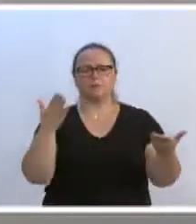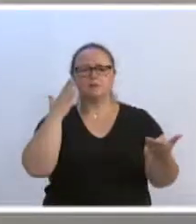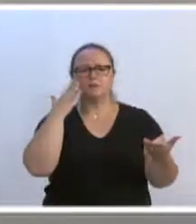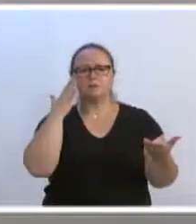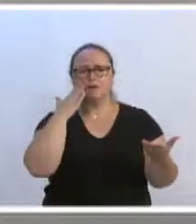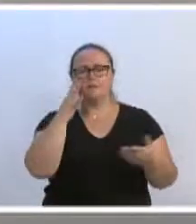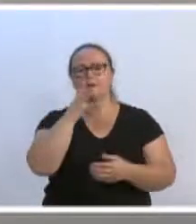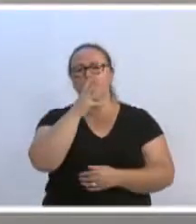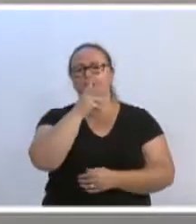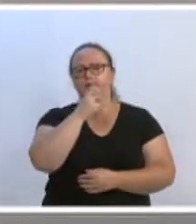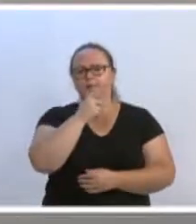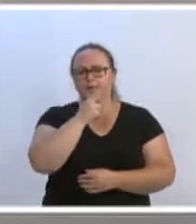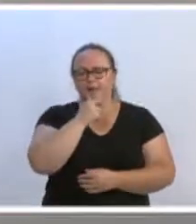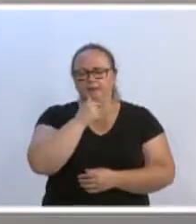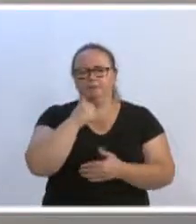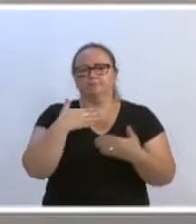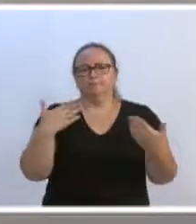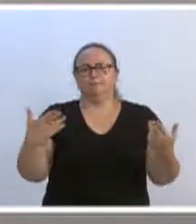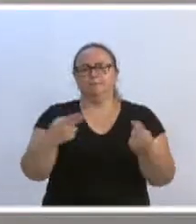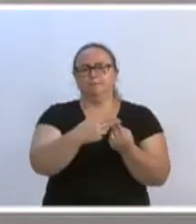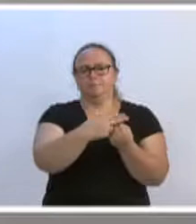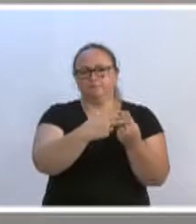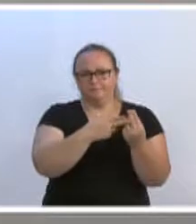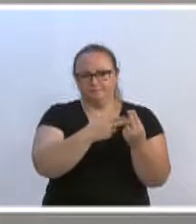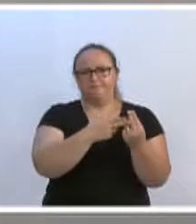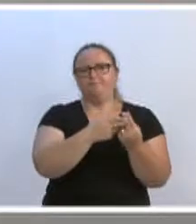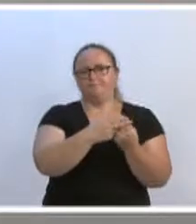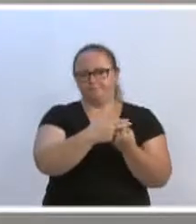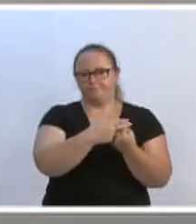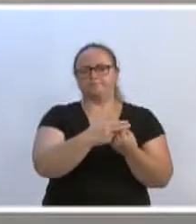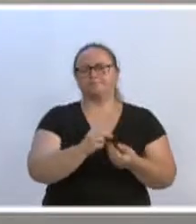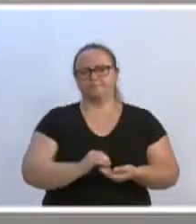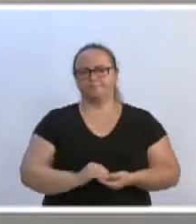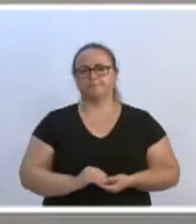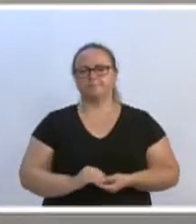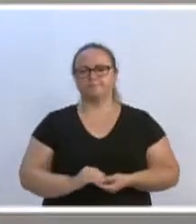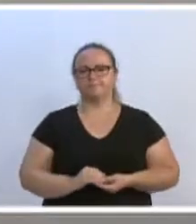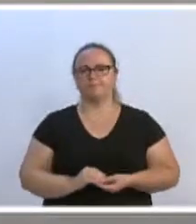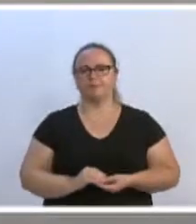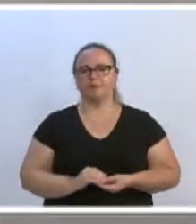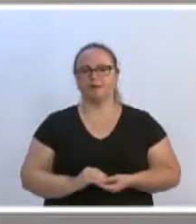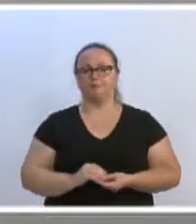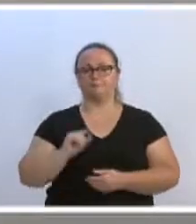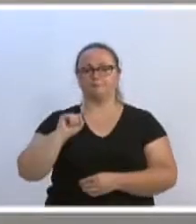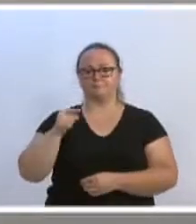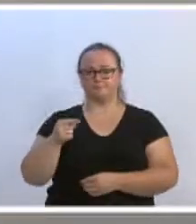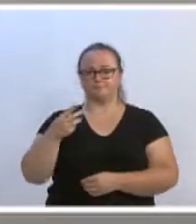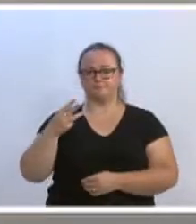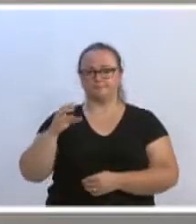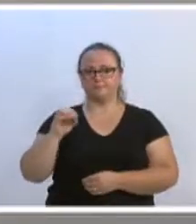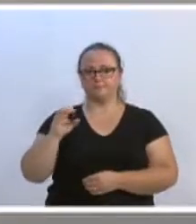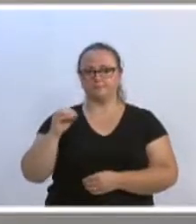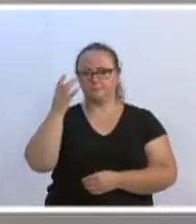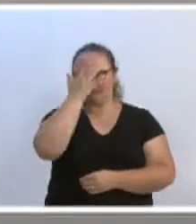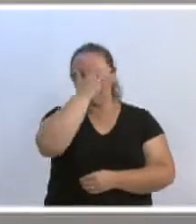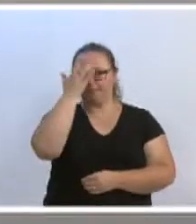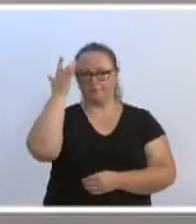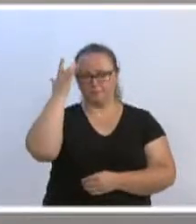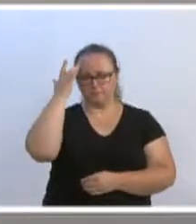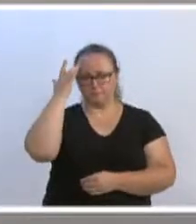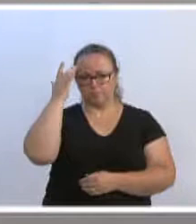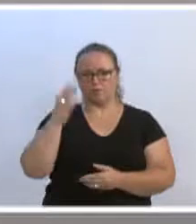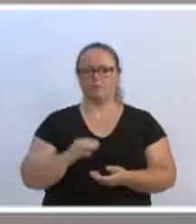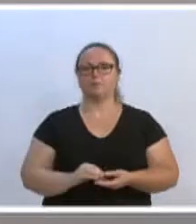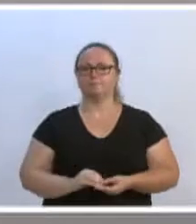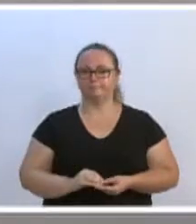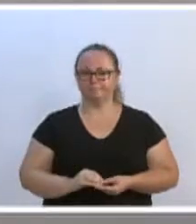pelo sistema público de saúde e estes 1.300 pessoas que por qualquer motivo que seja